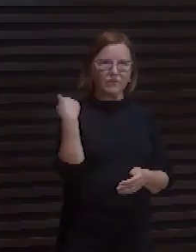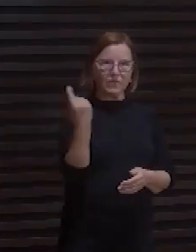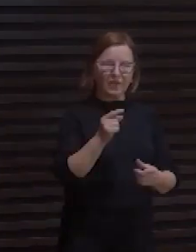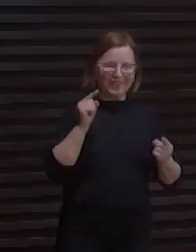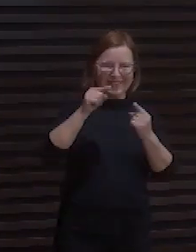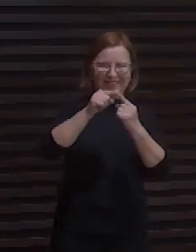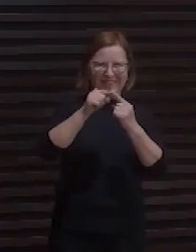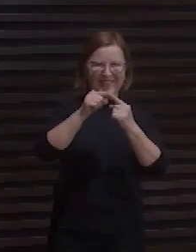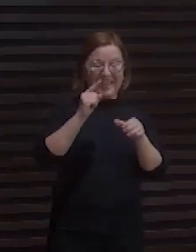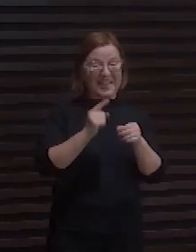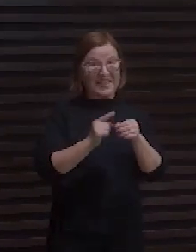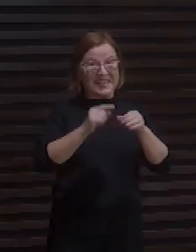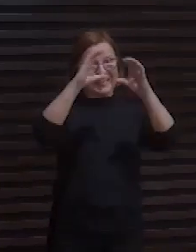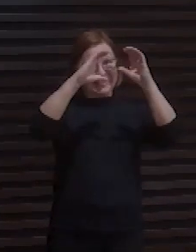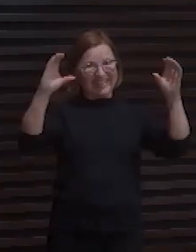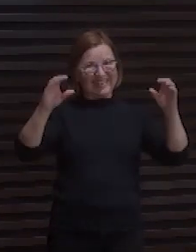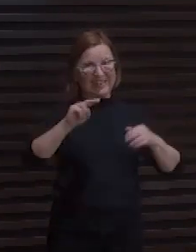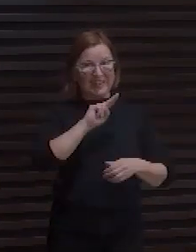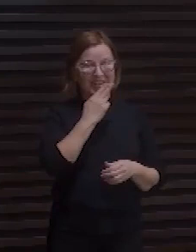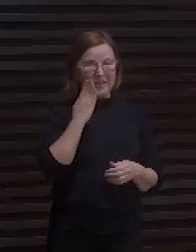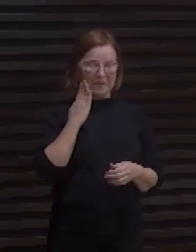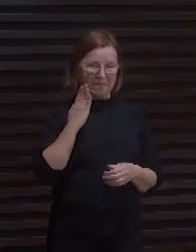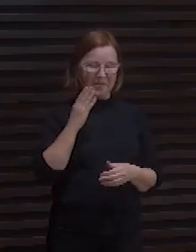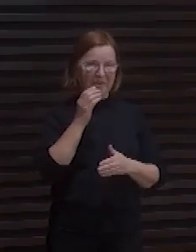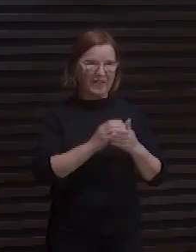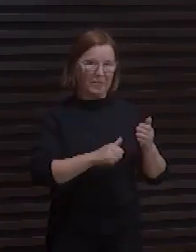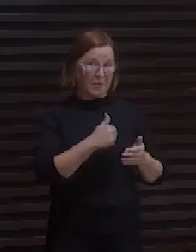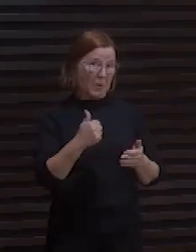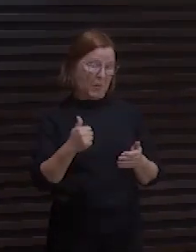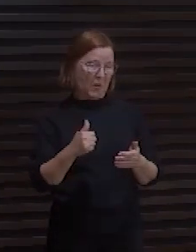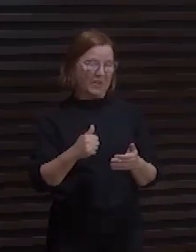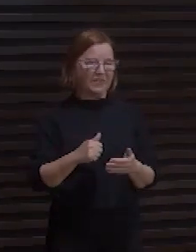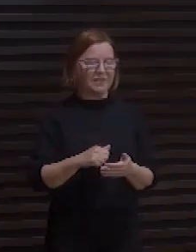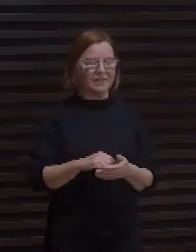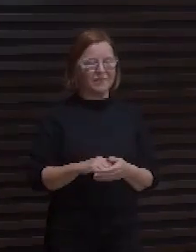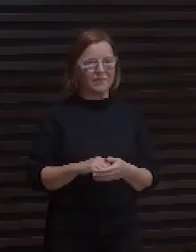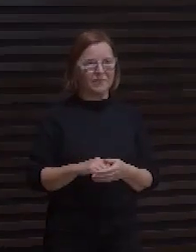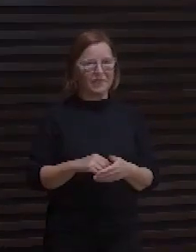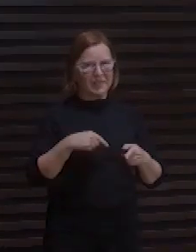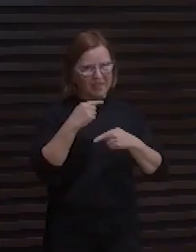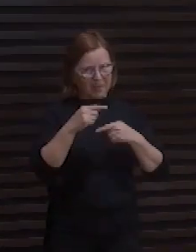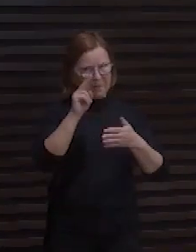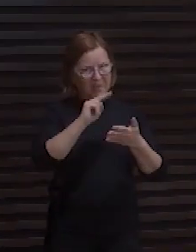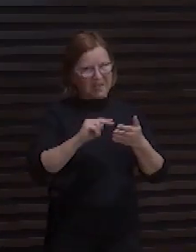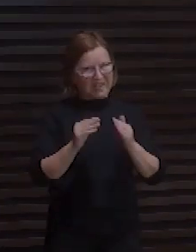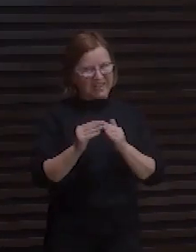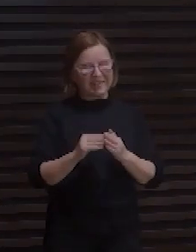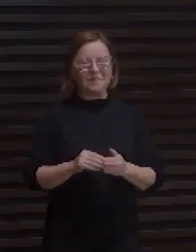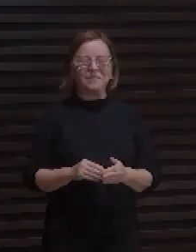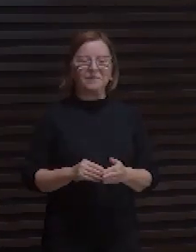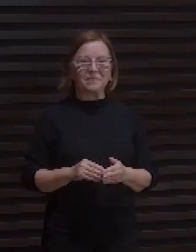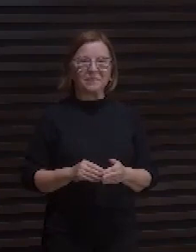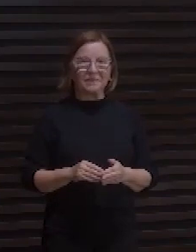cidade celestial. Hebreus 11, 8 a 16, que depois vocês podem ler em casa. Mas o fato é que,